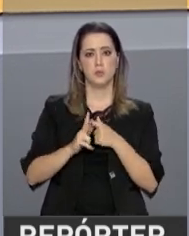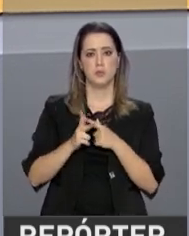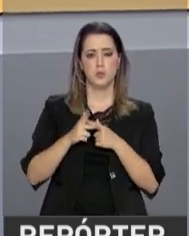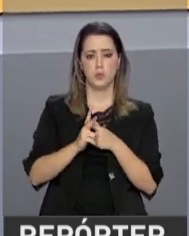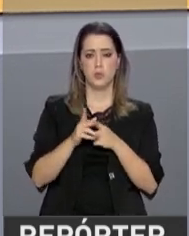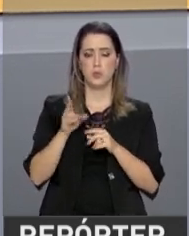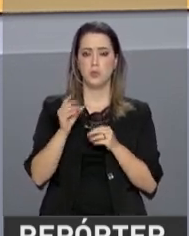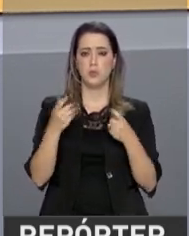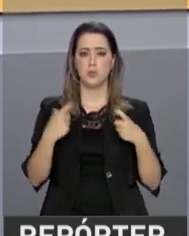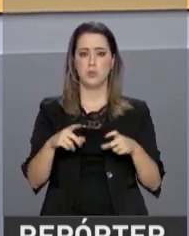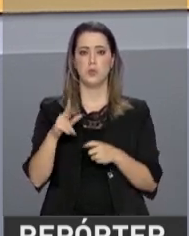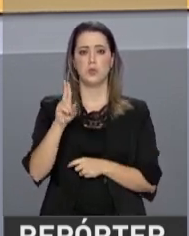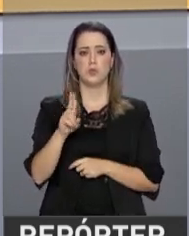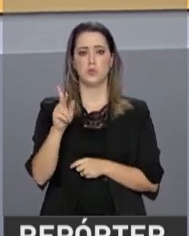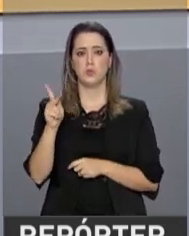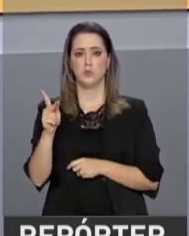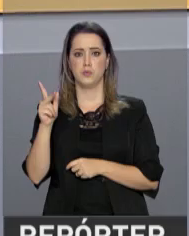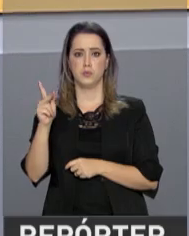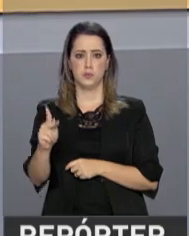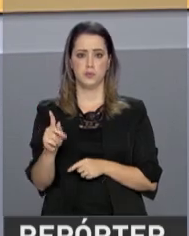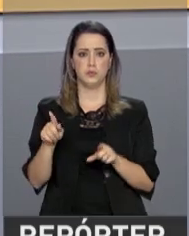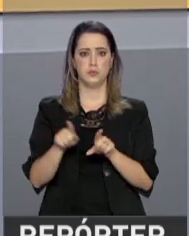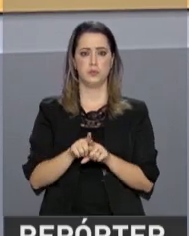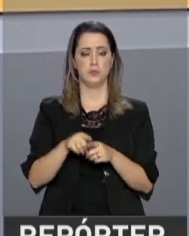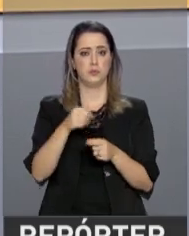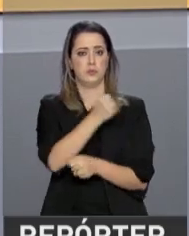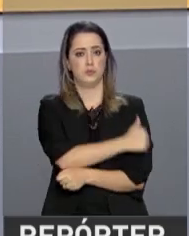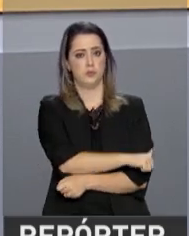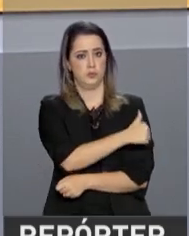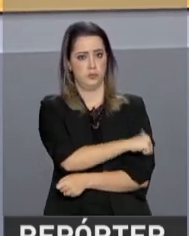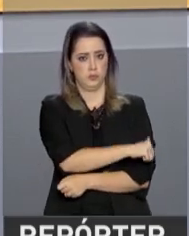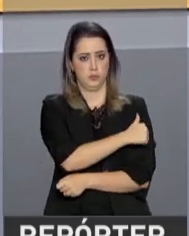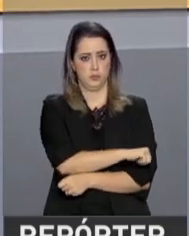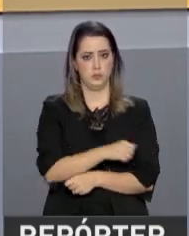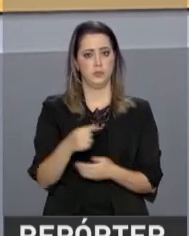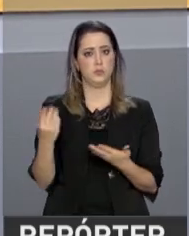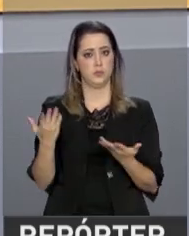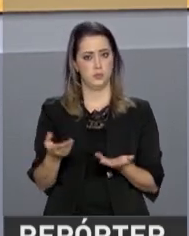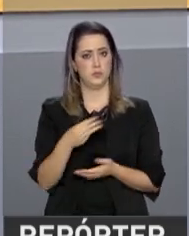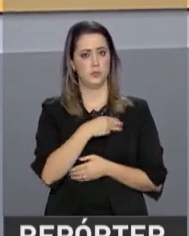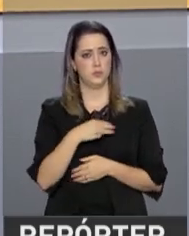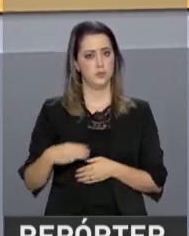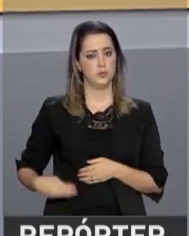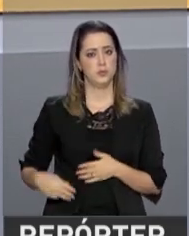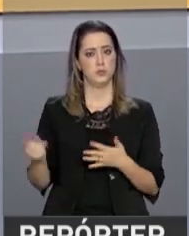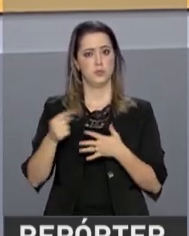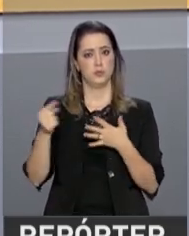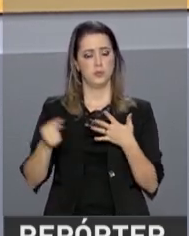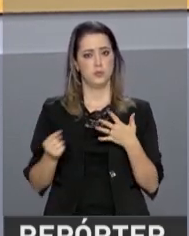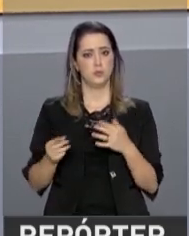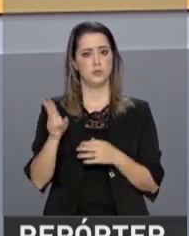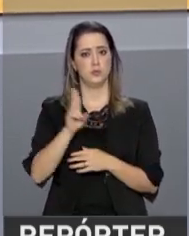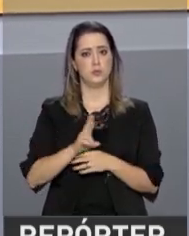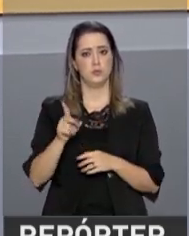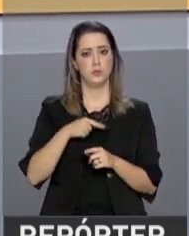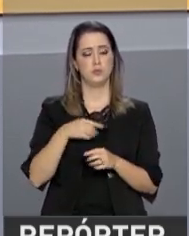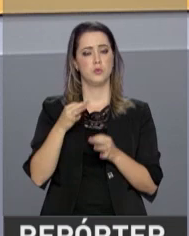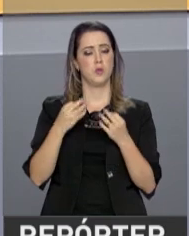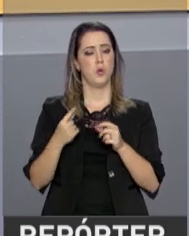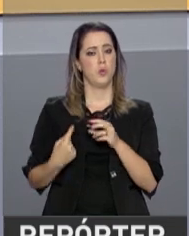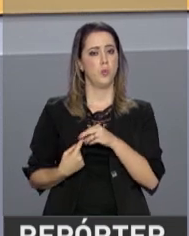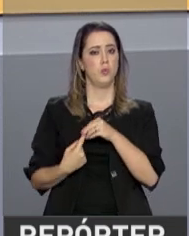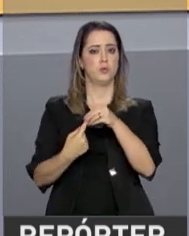das o pps as unidades de polícia pacificadora no rio de janeiro segundo o ministro algumas dessas unidades serão